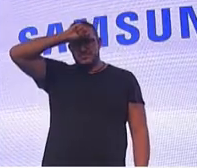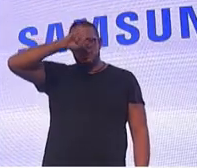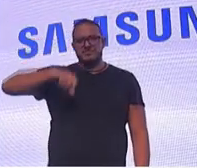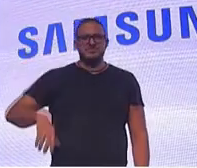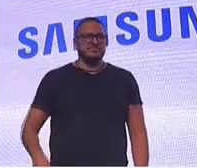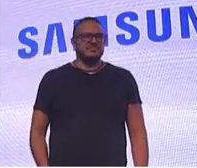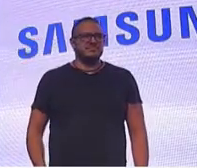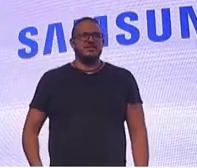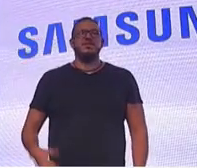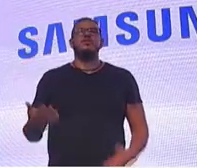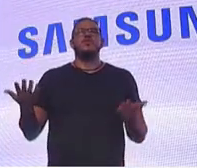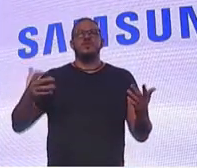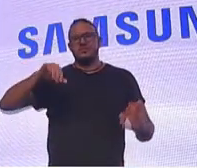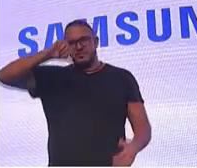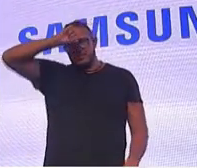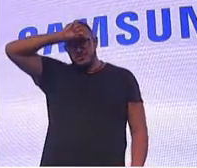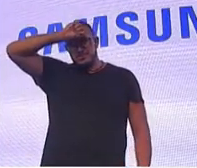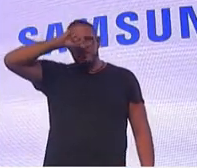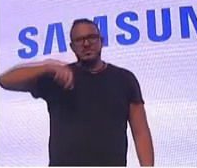Qual Samsung?